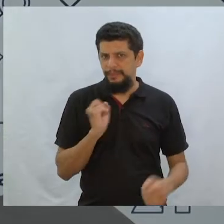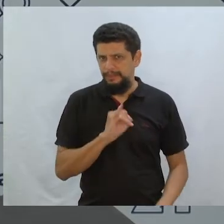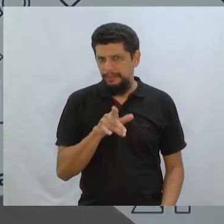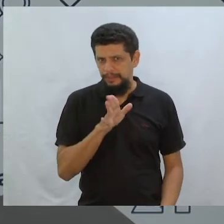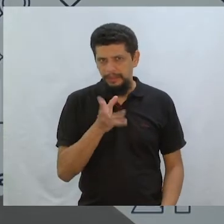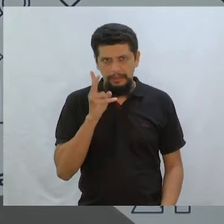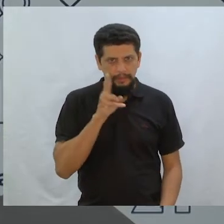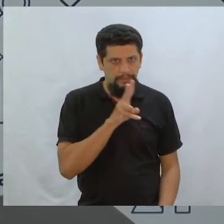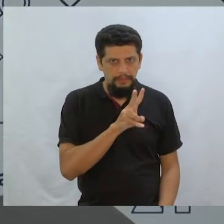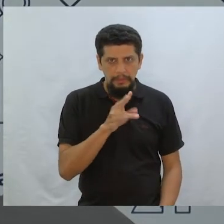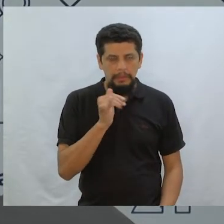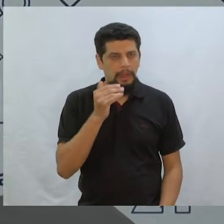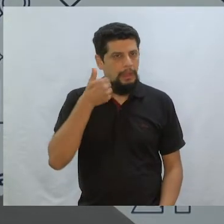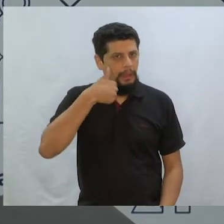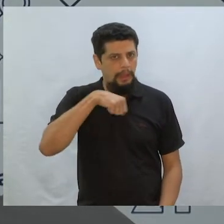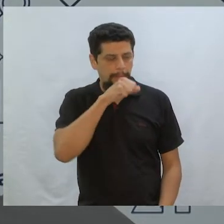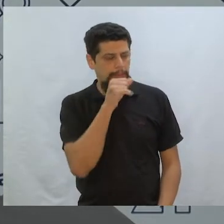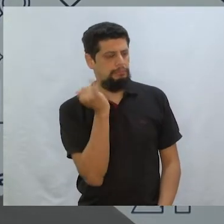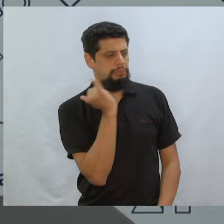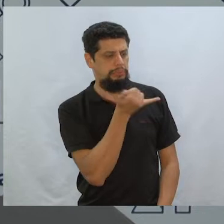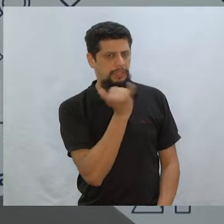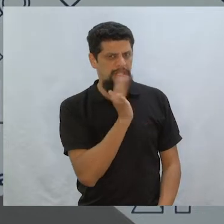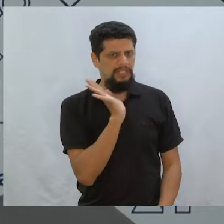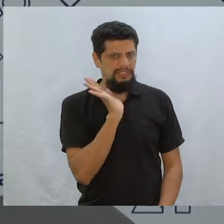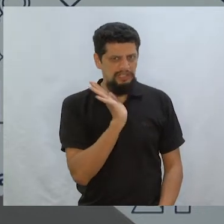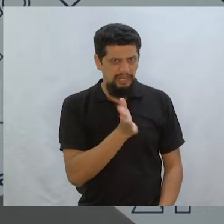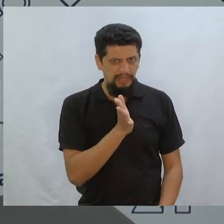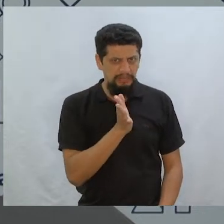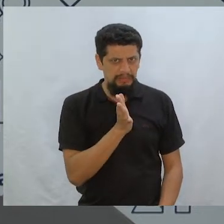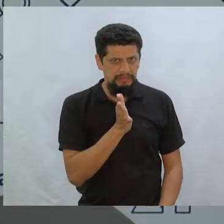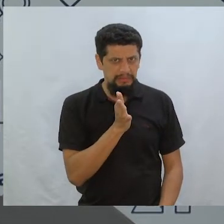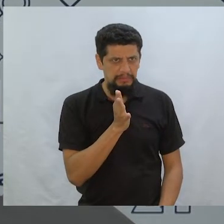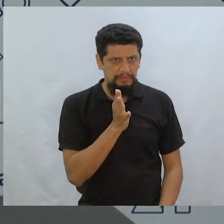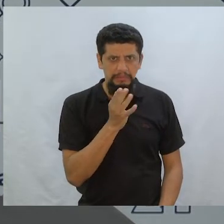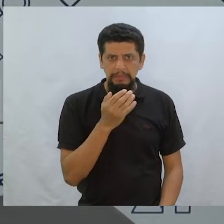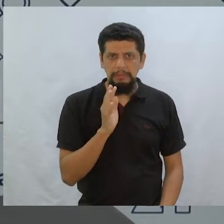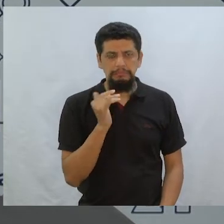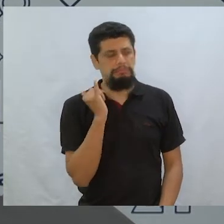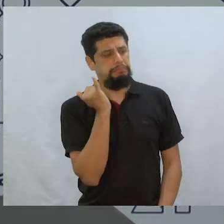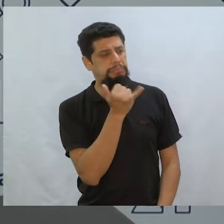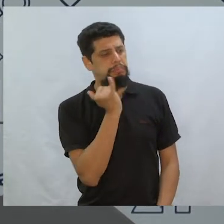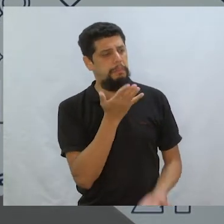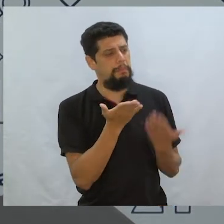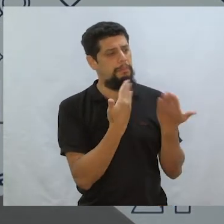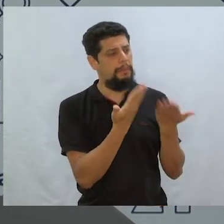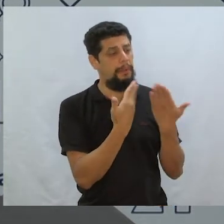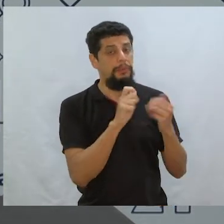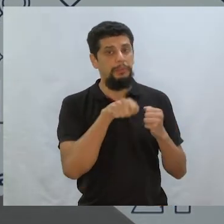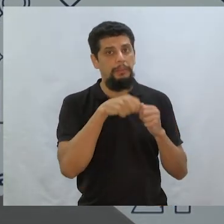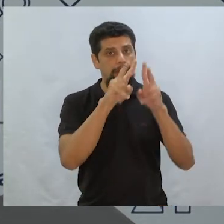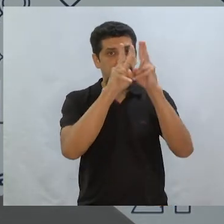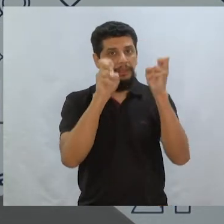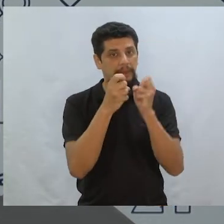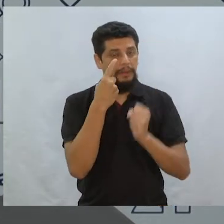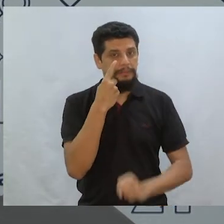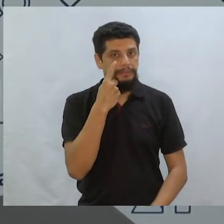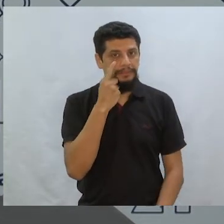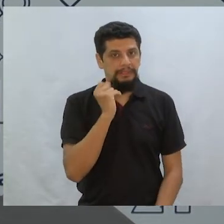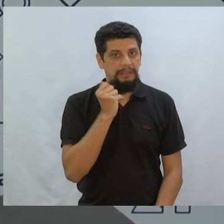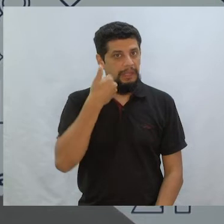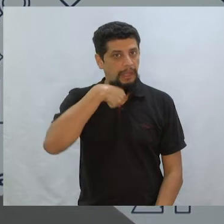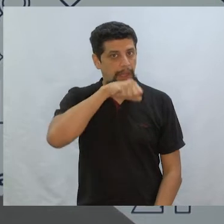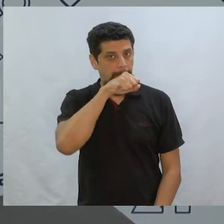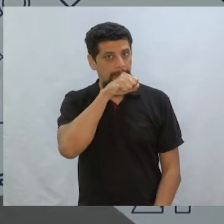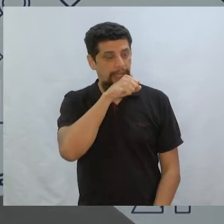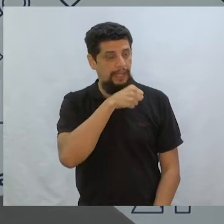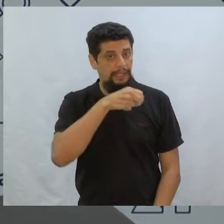então será que você já ouviu o discurso será que você já deu algum discurso sobre esse assunto vamos ver